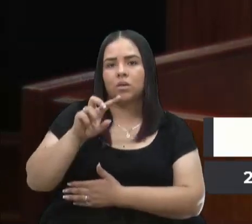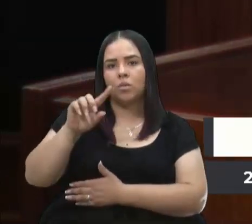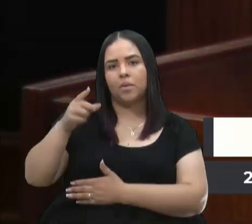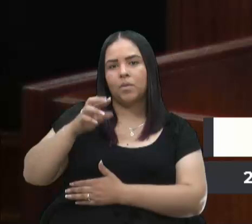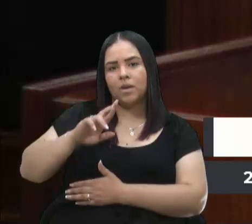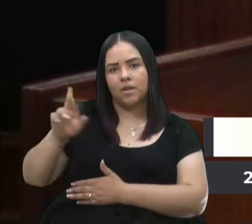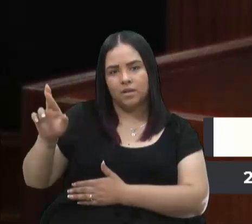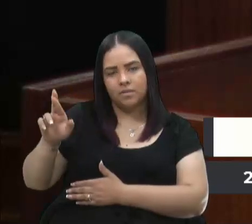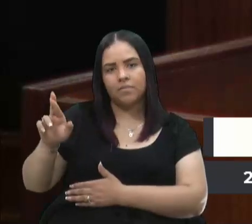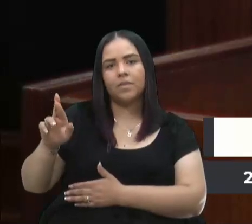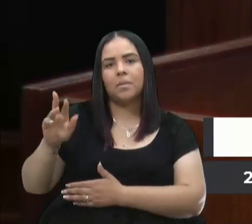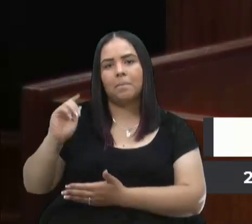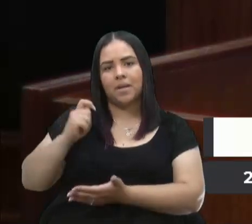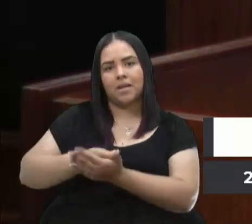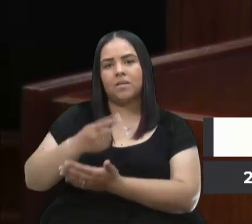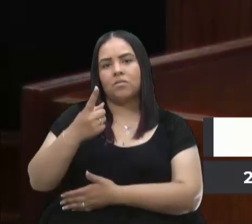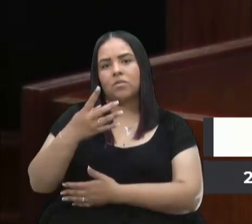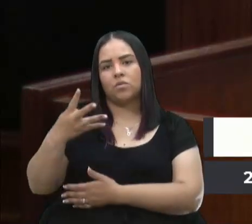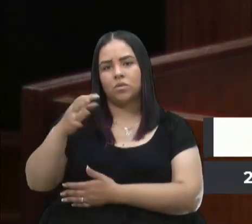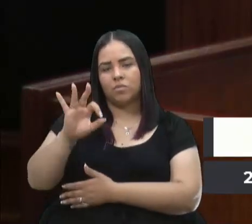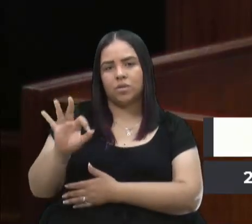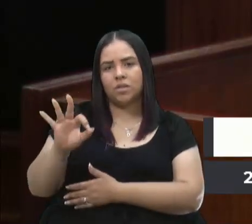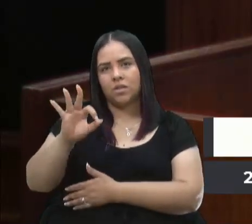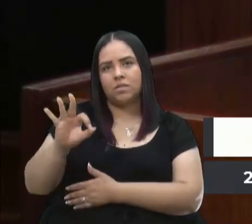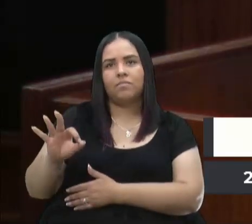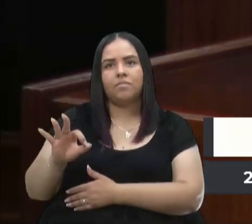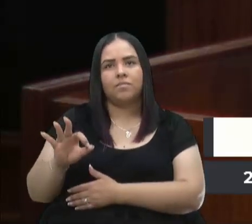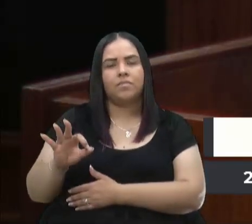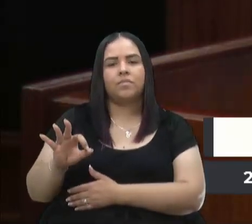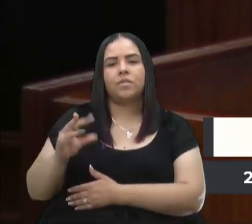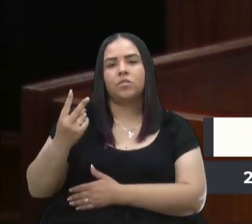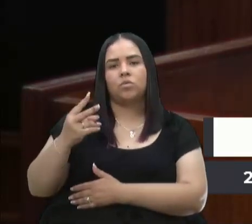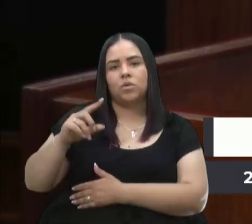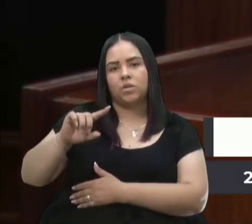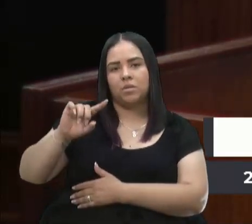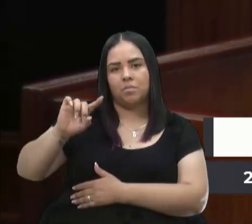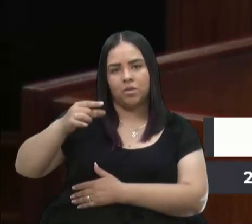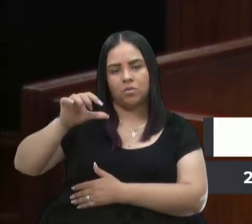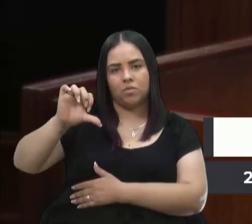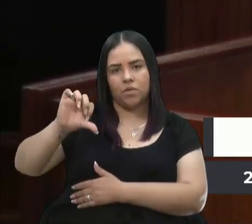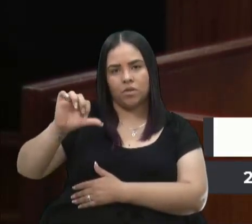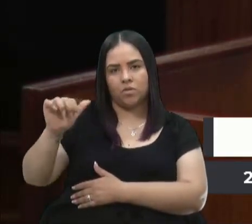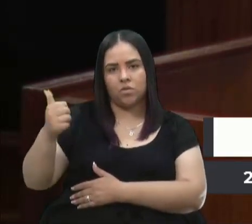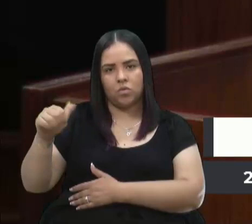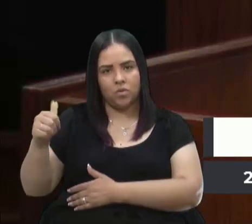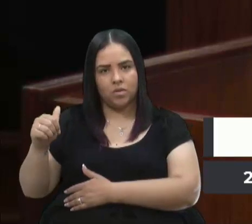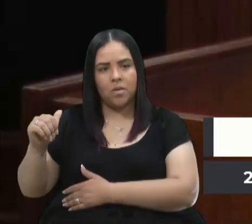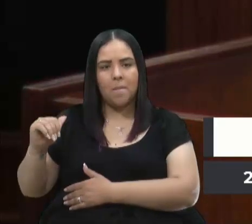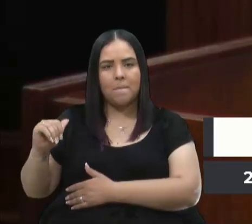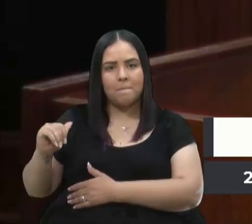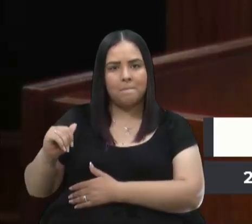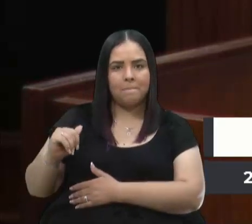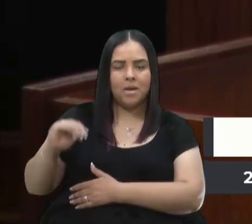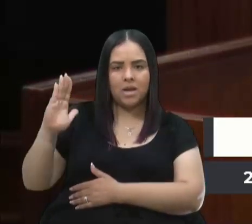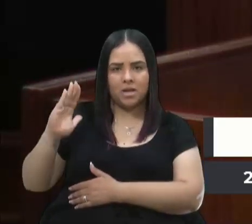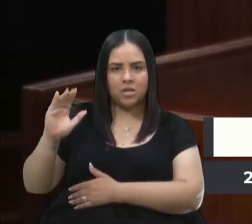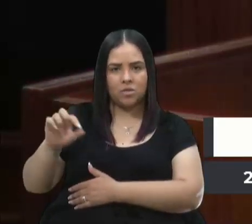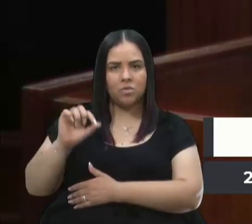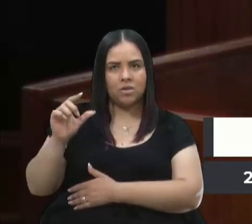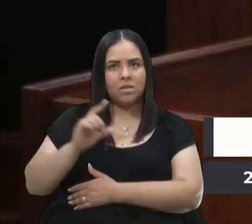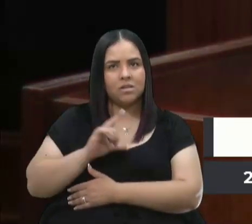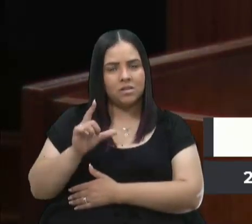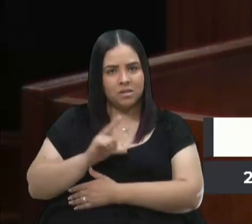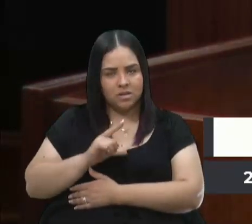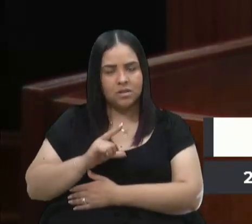aposentadoria vai pagar 14% sobre os 2.911 que ultrapassam o valor da